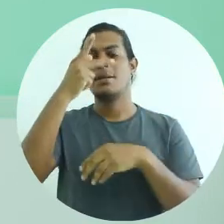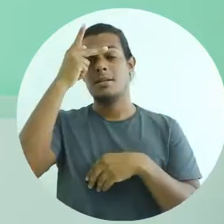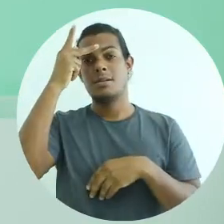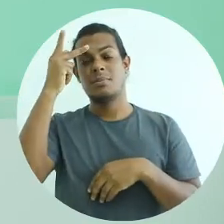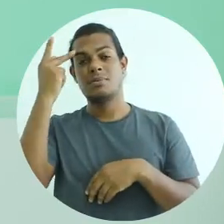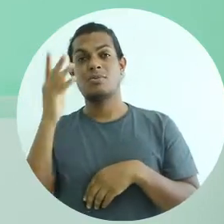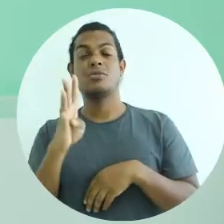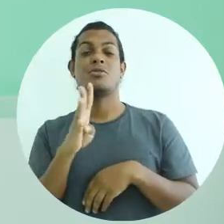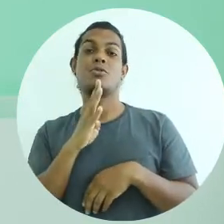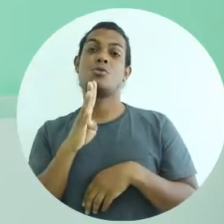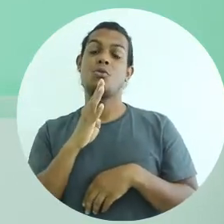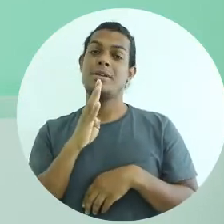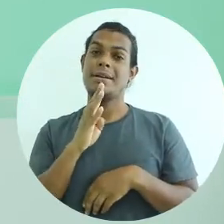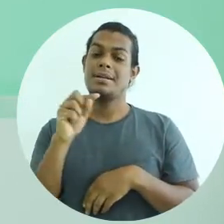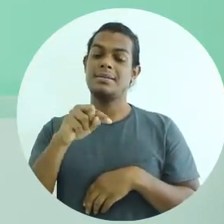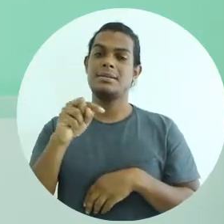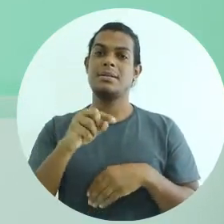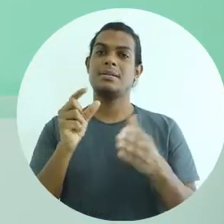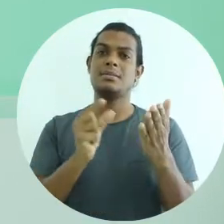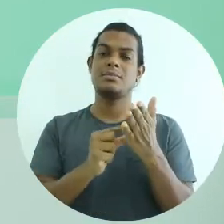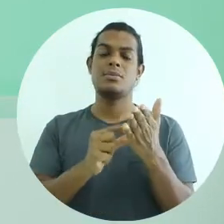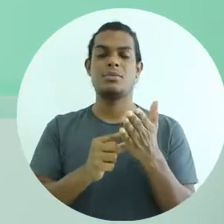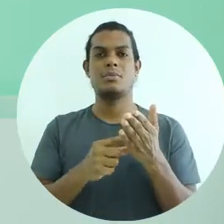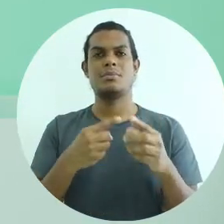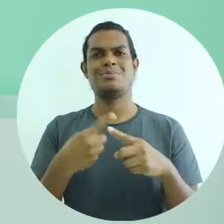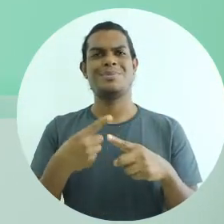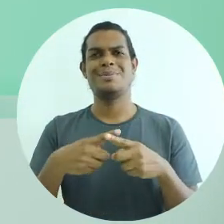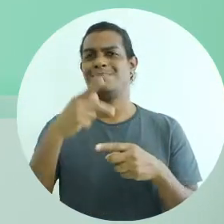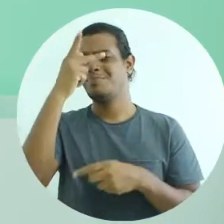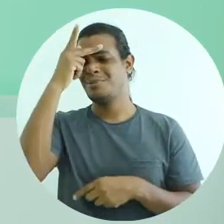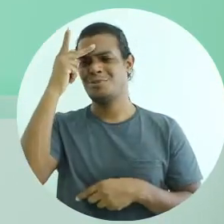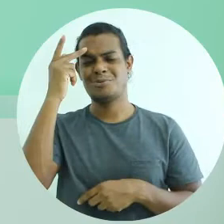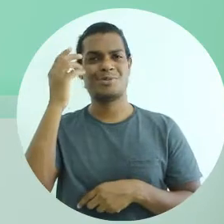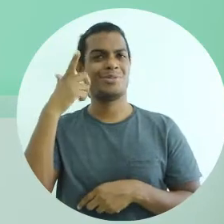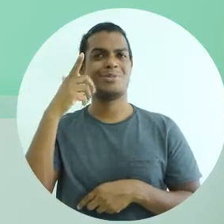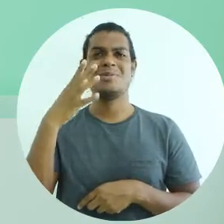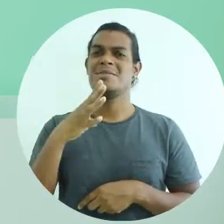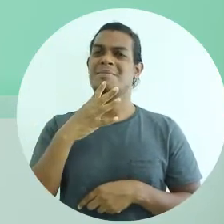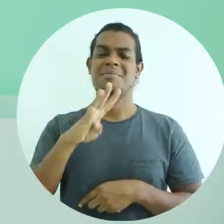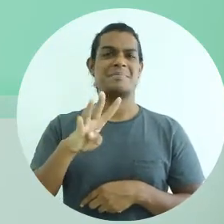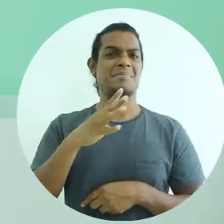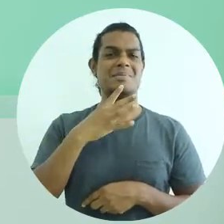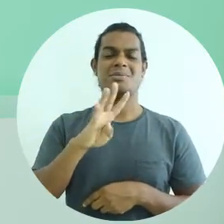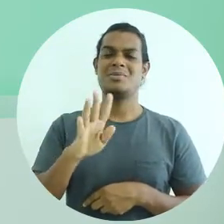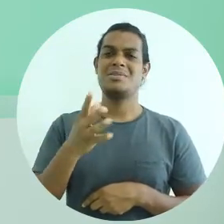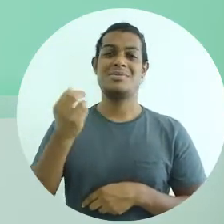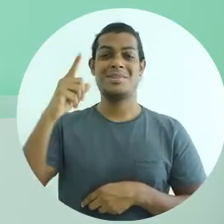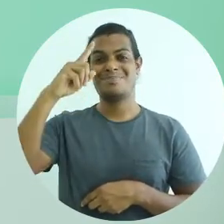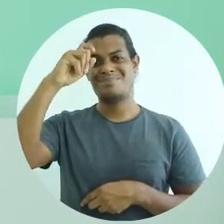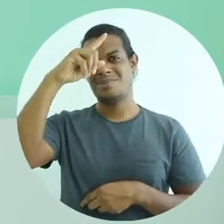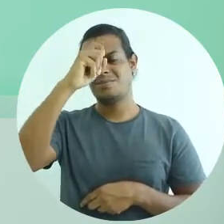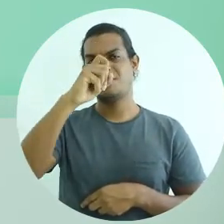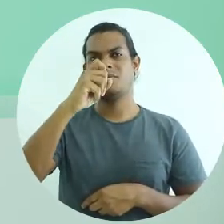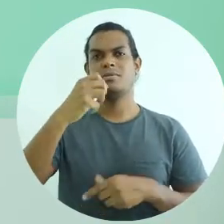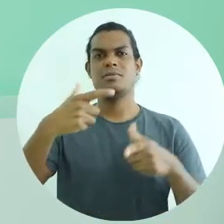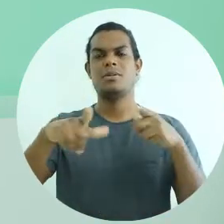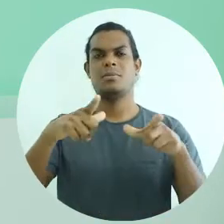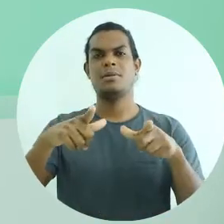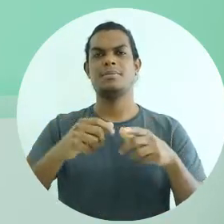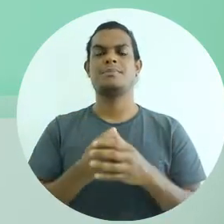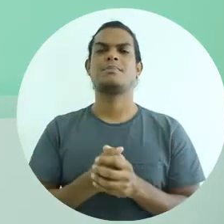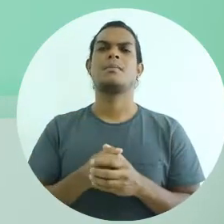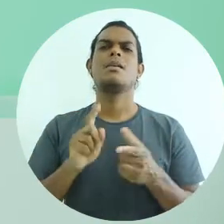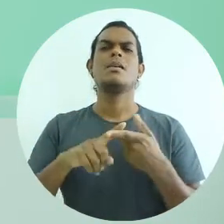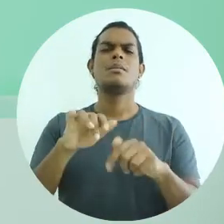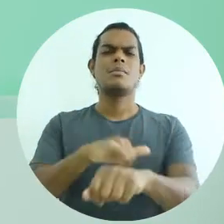não conhecem ou que não podem opinar sobre aquela situação. E eu gostaria de falar com vocês sobre a ferramenta chamada Plano de